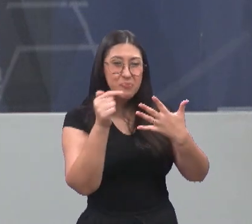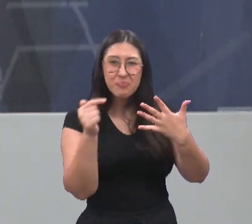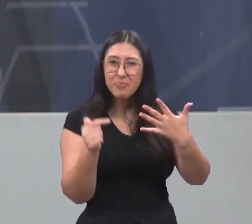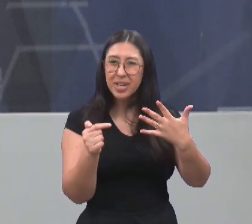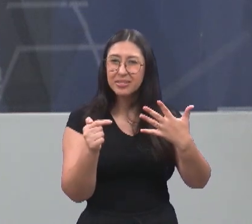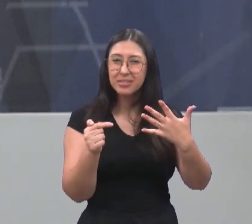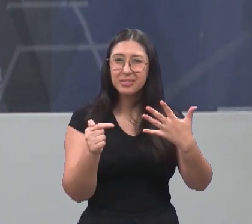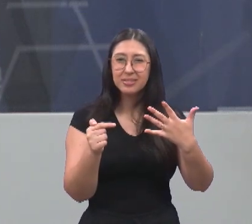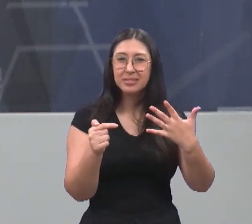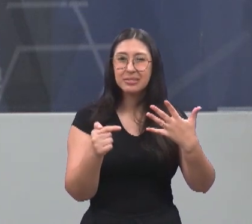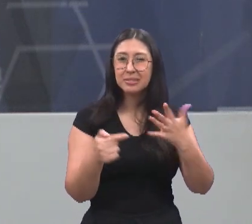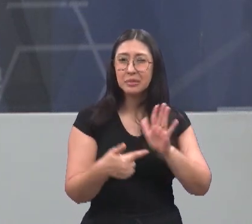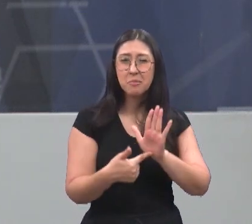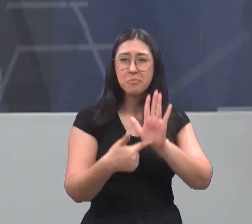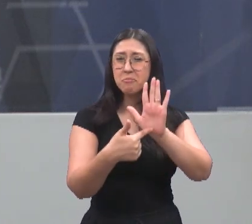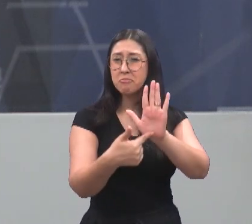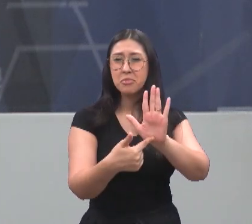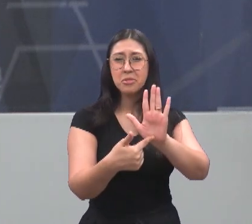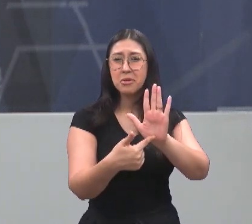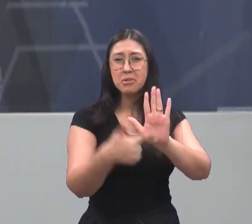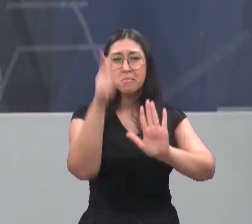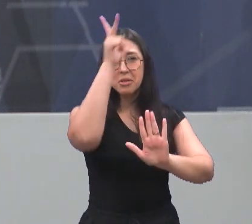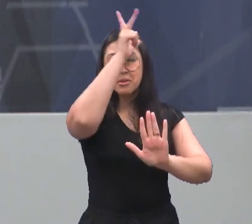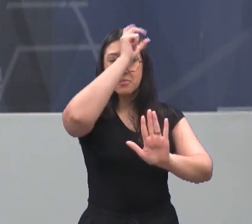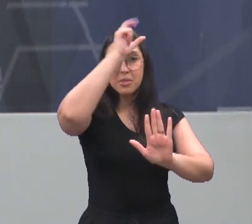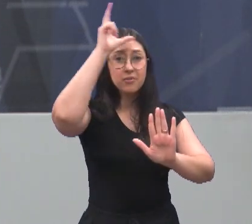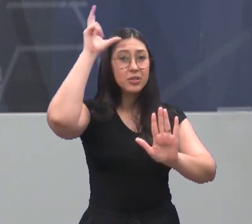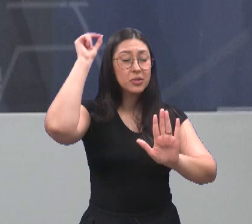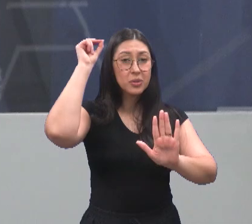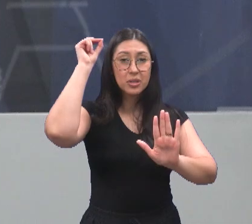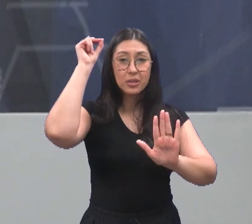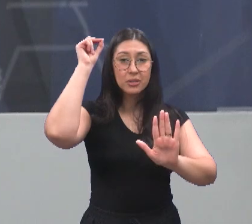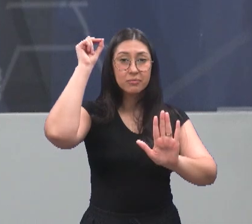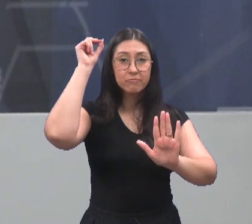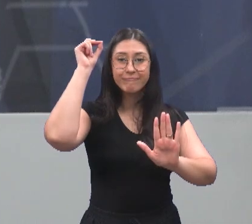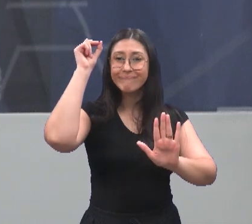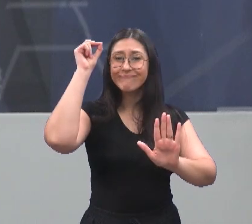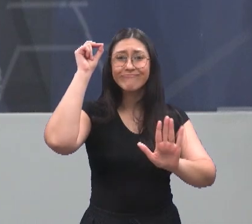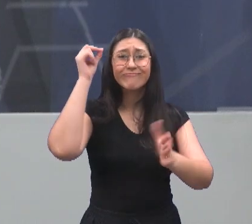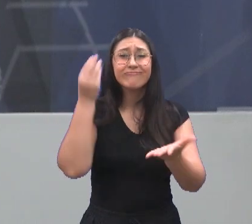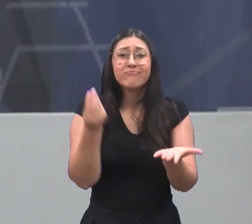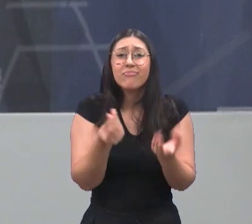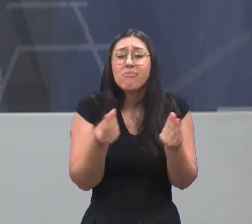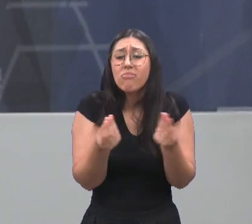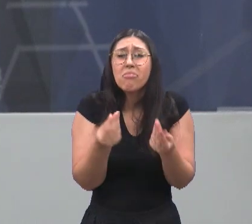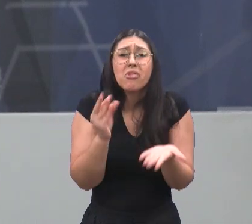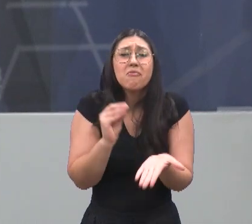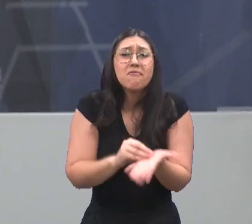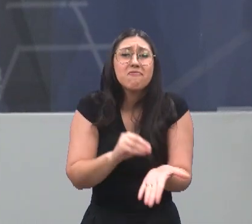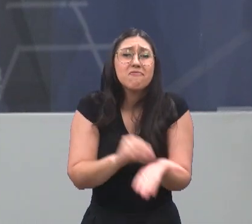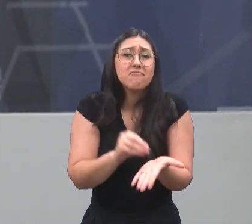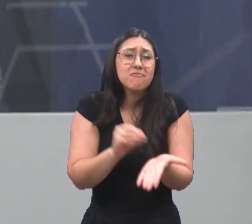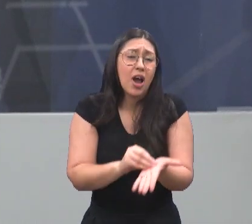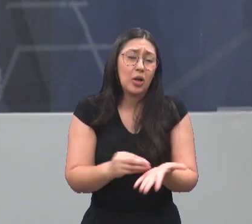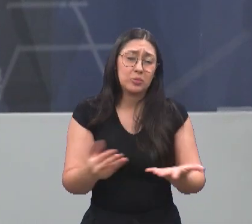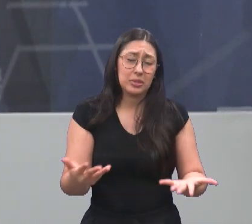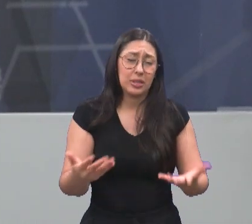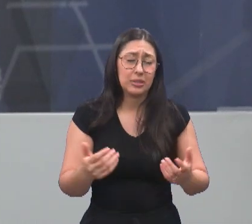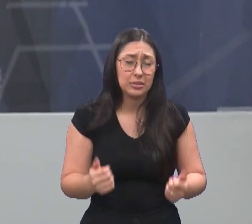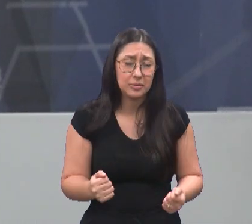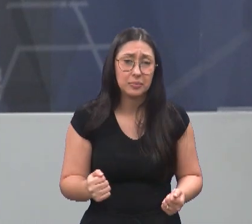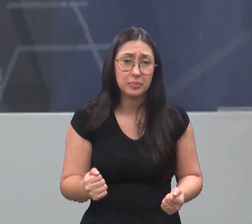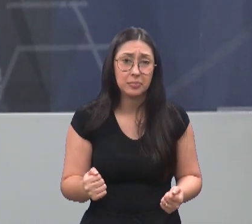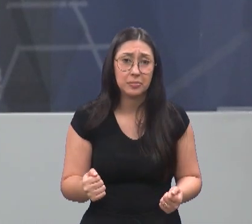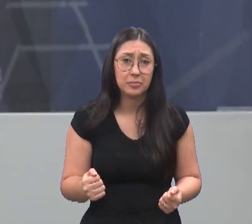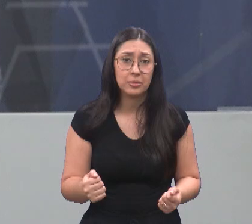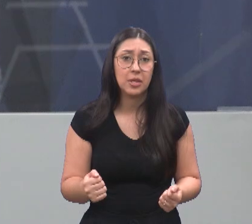razões apresentadas pelo chefe do Poder Executivo não são suficientes para justificar o veto oposto, de sorte que não